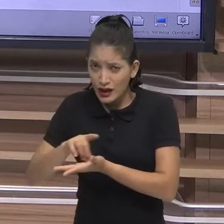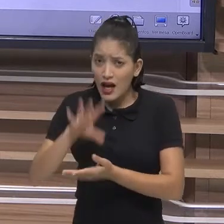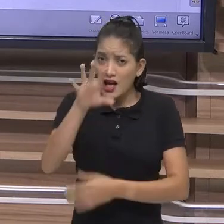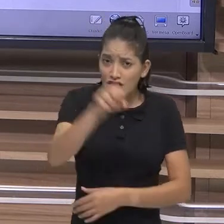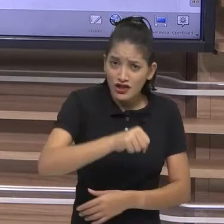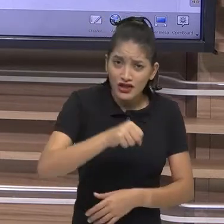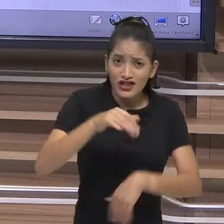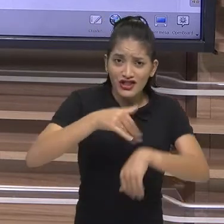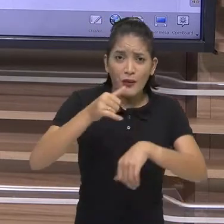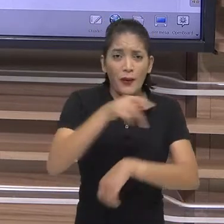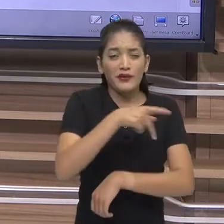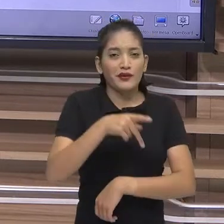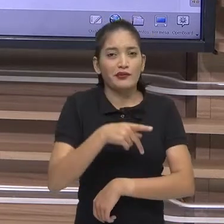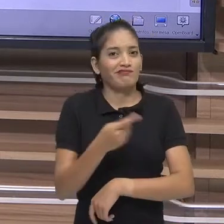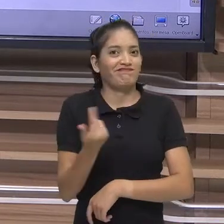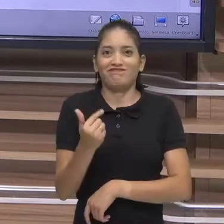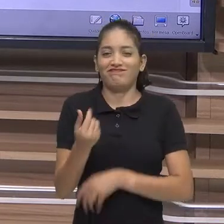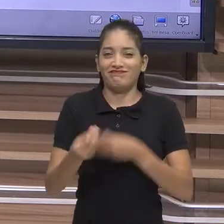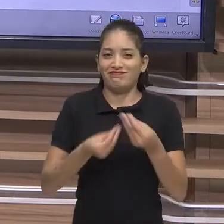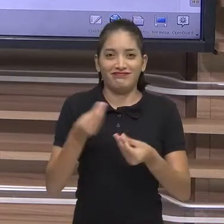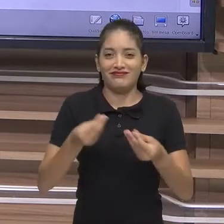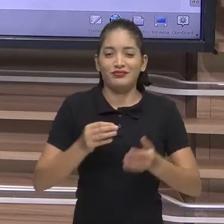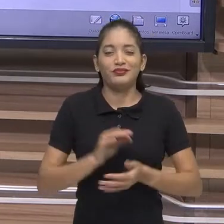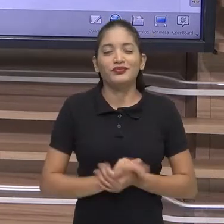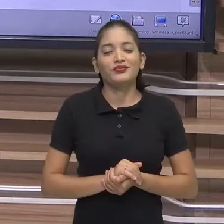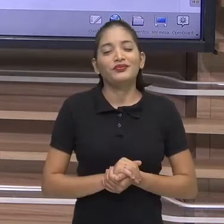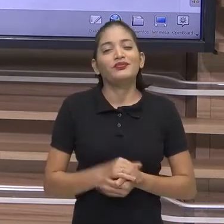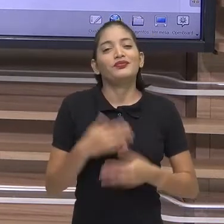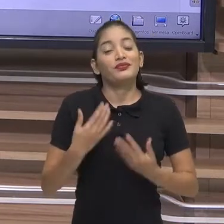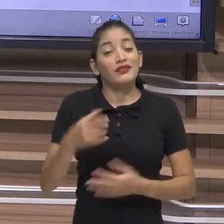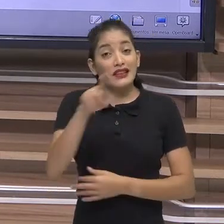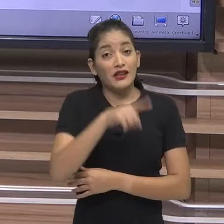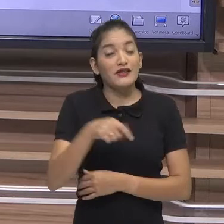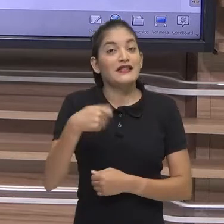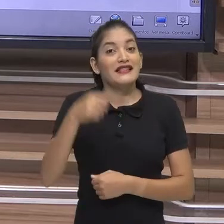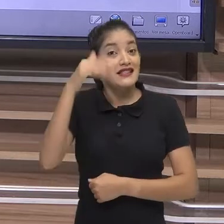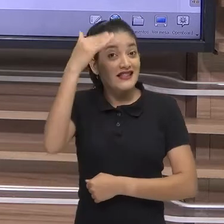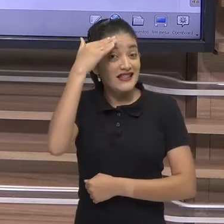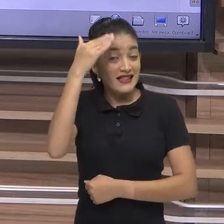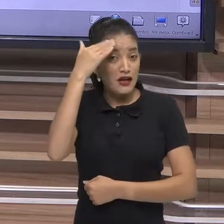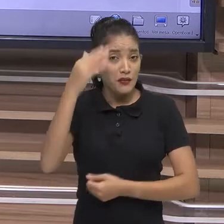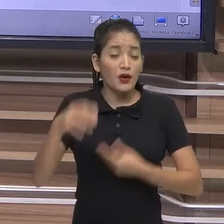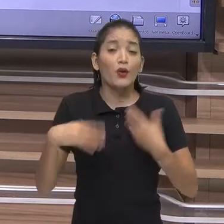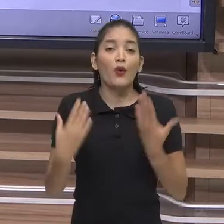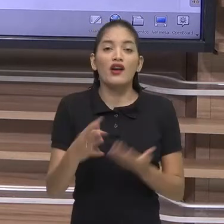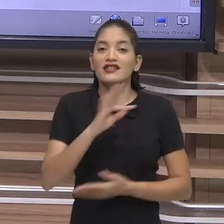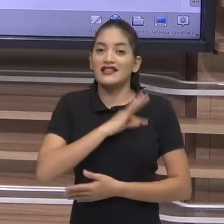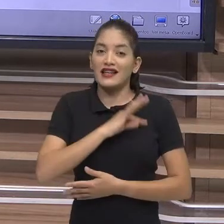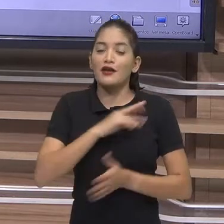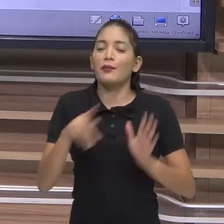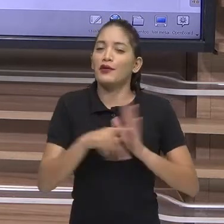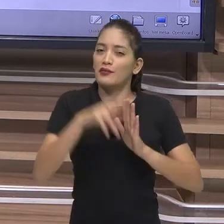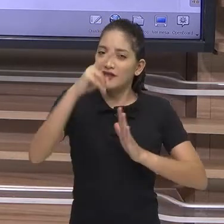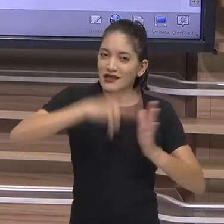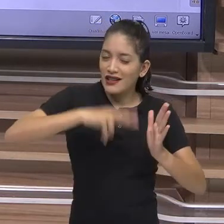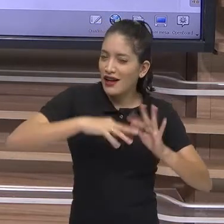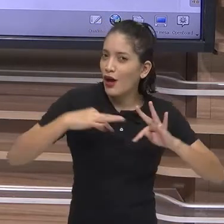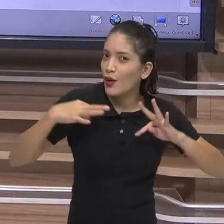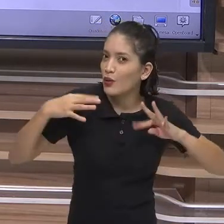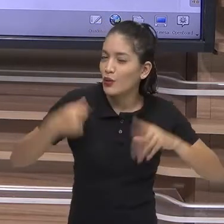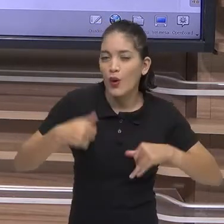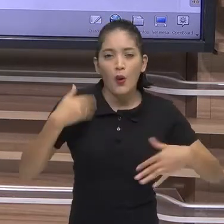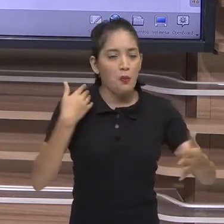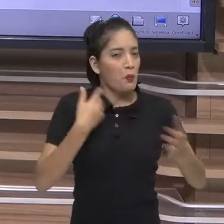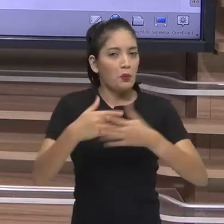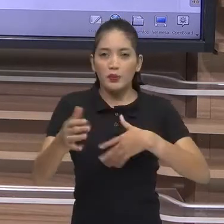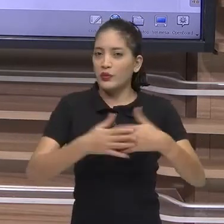teacher? Não existe isso. Então, você deve dominar as técnicas de leitura para tudo, na verdade, para